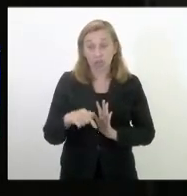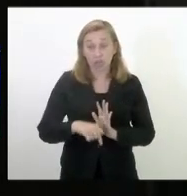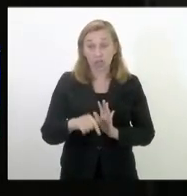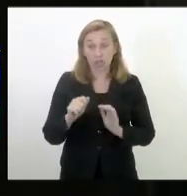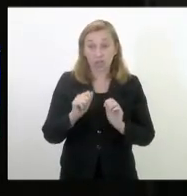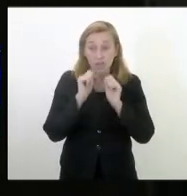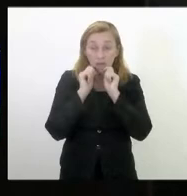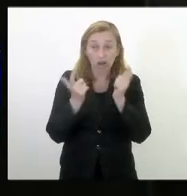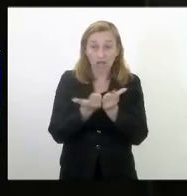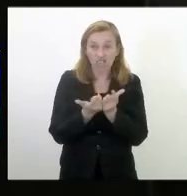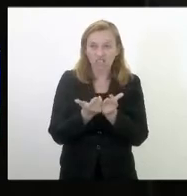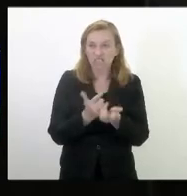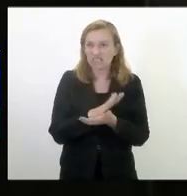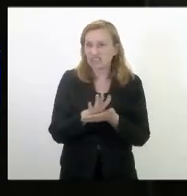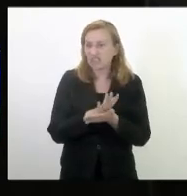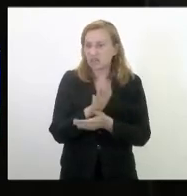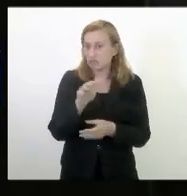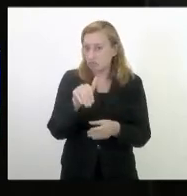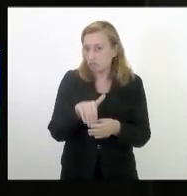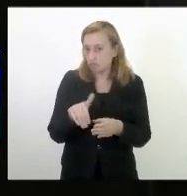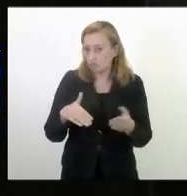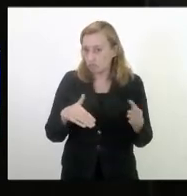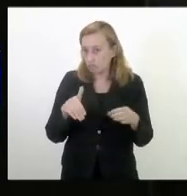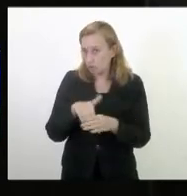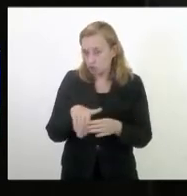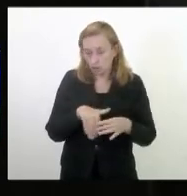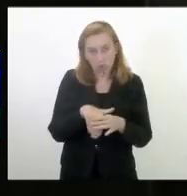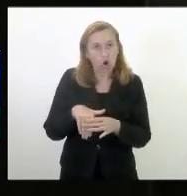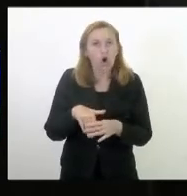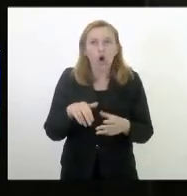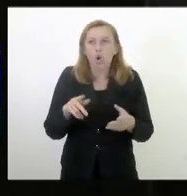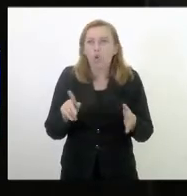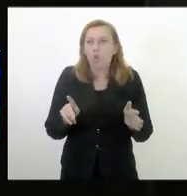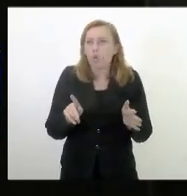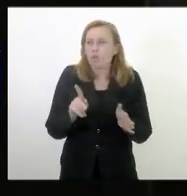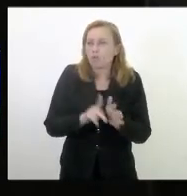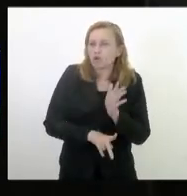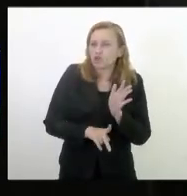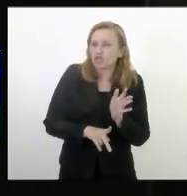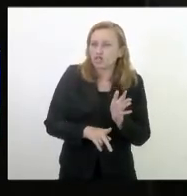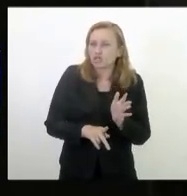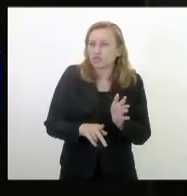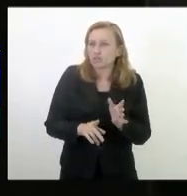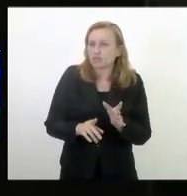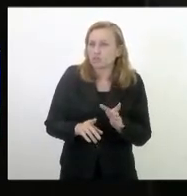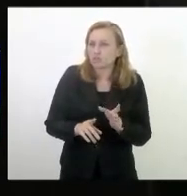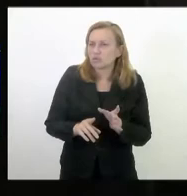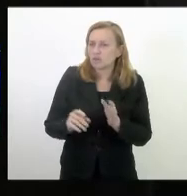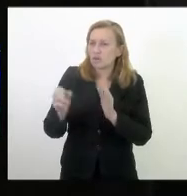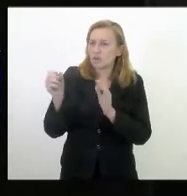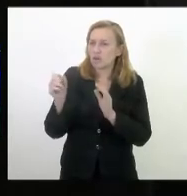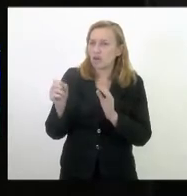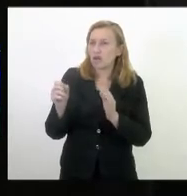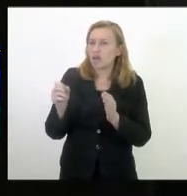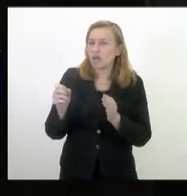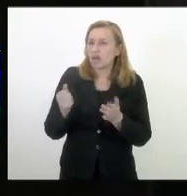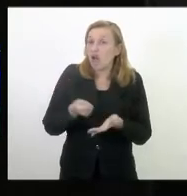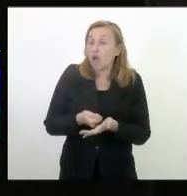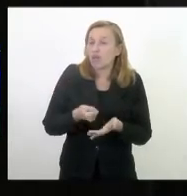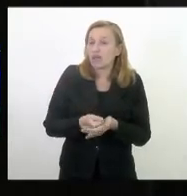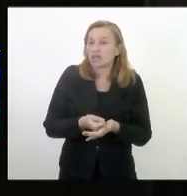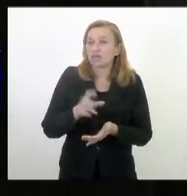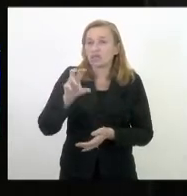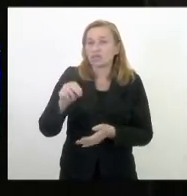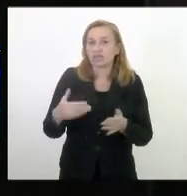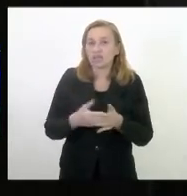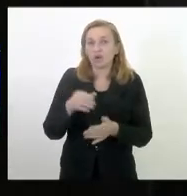nós é que votamos a matéria. E aqui o projeto não é poderá, é obrigatório, de 50 a 80. Espero que o